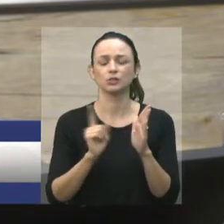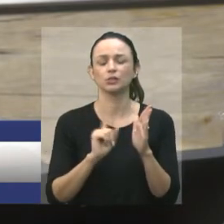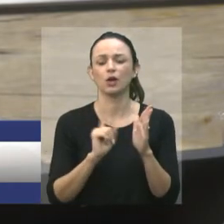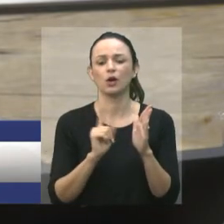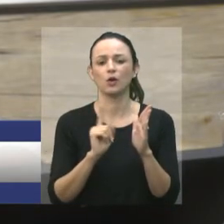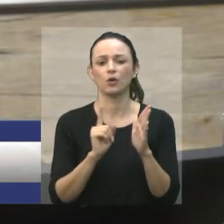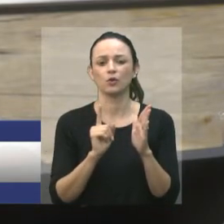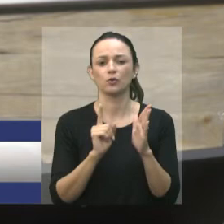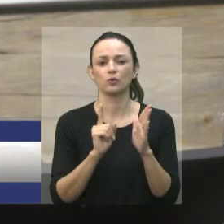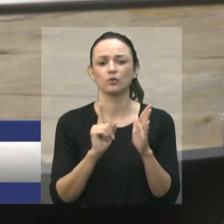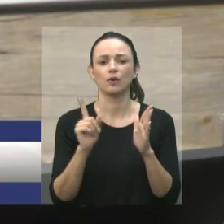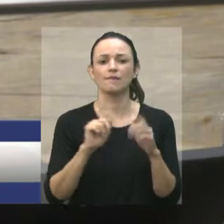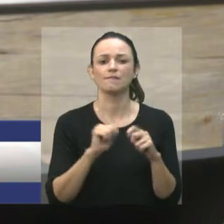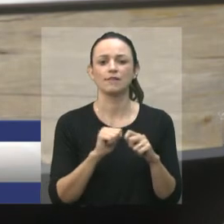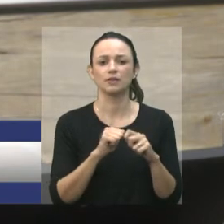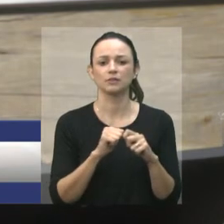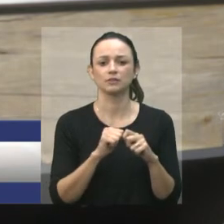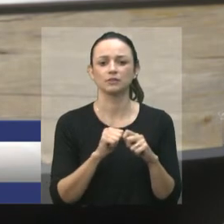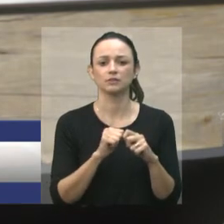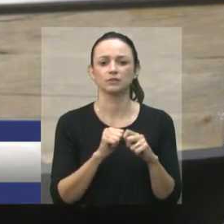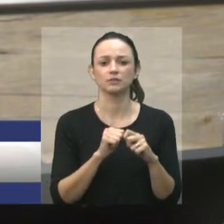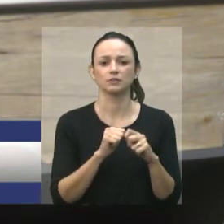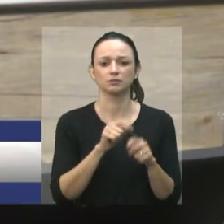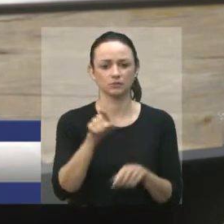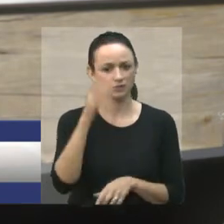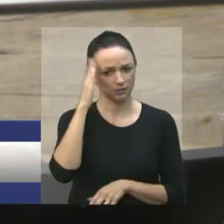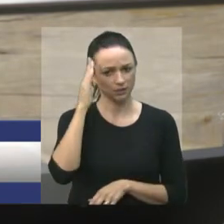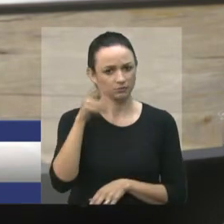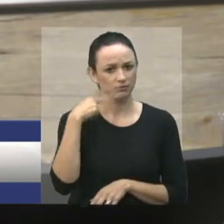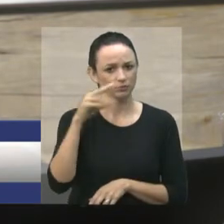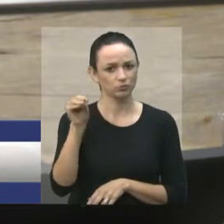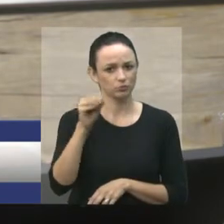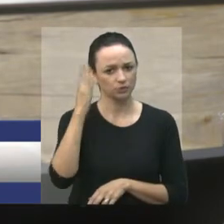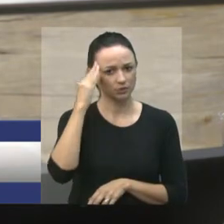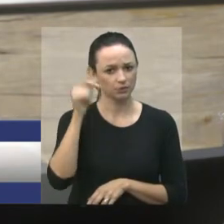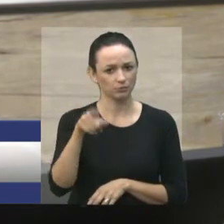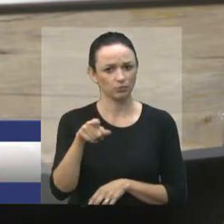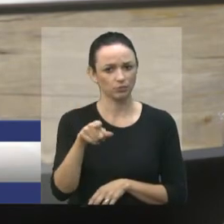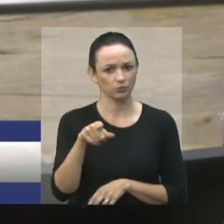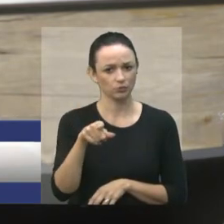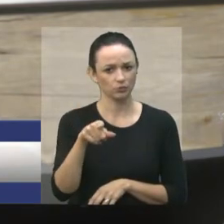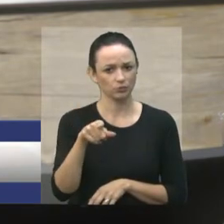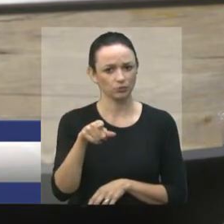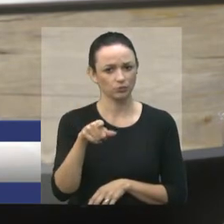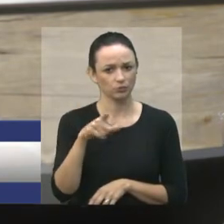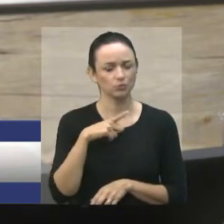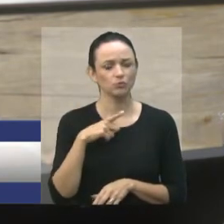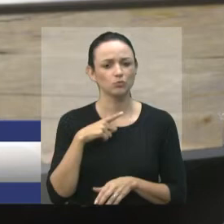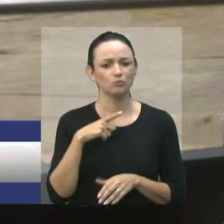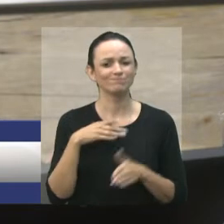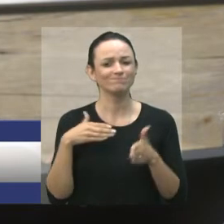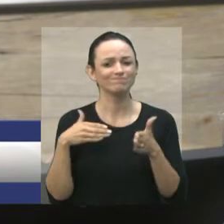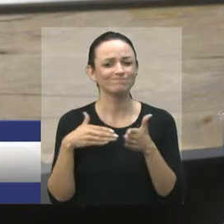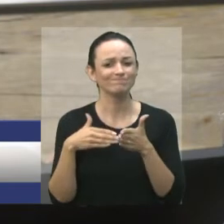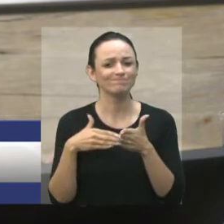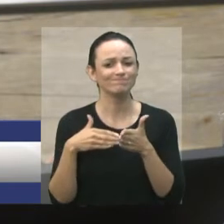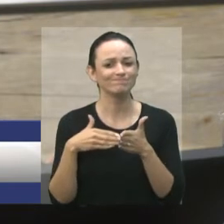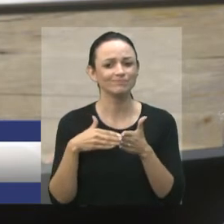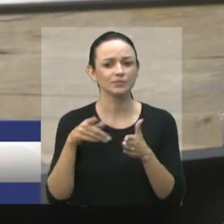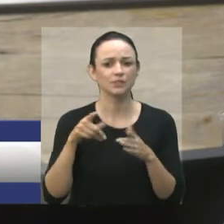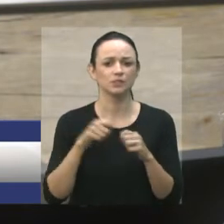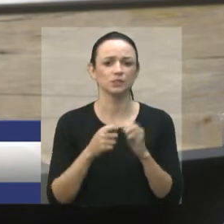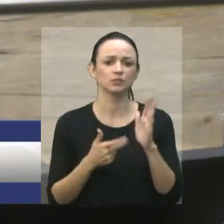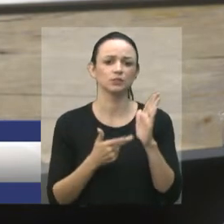sendo executadas? O senhor deve ter consciência, o vereador Lizinho Andreto sabe disso. Um grande impeditivo da execução